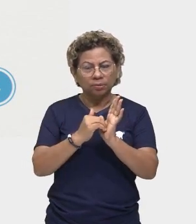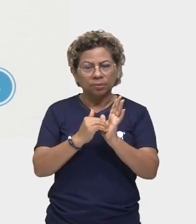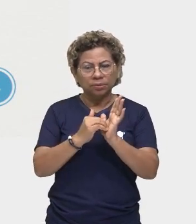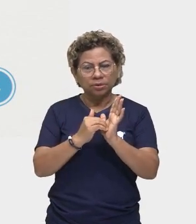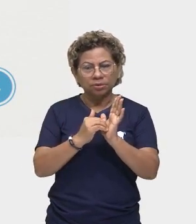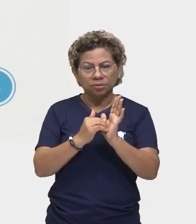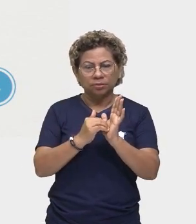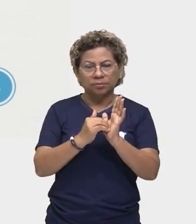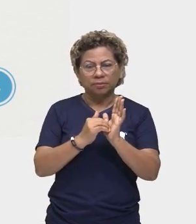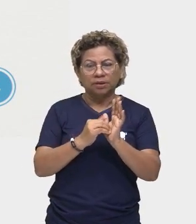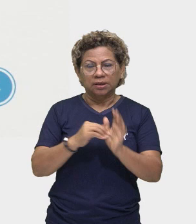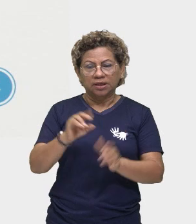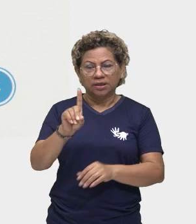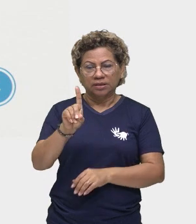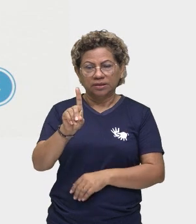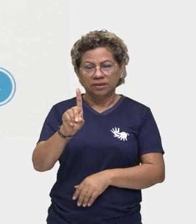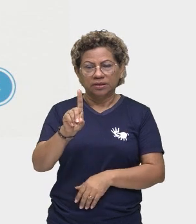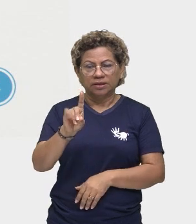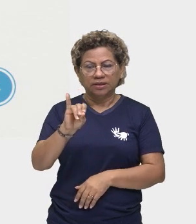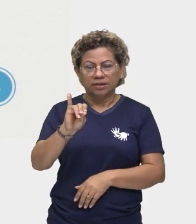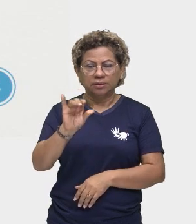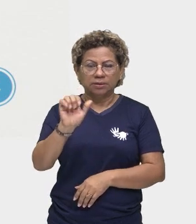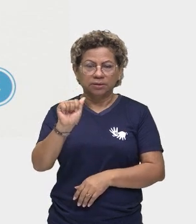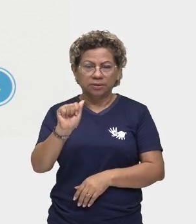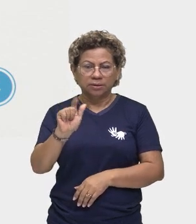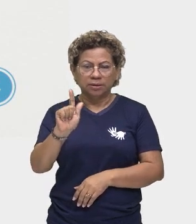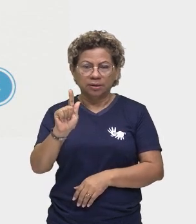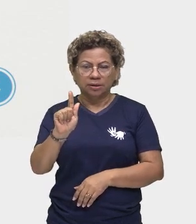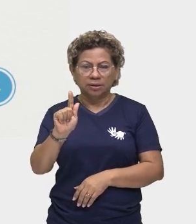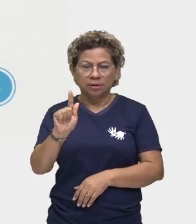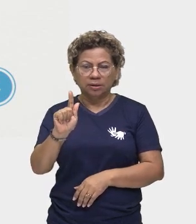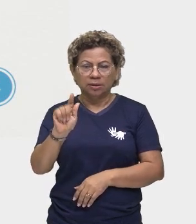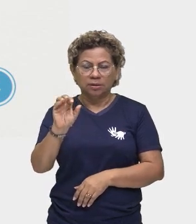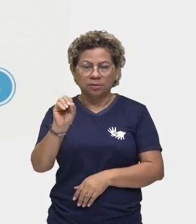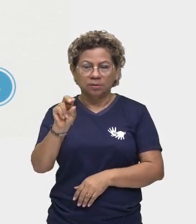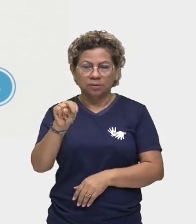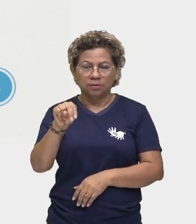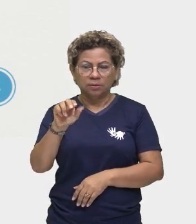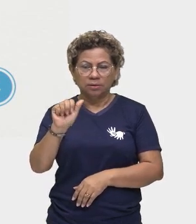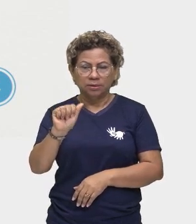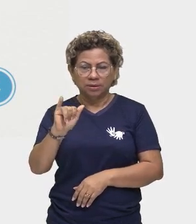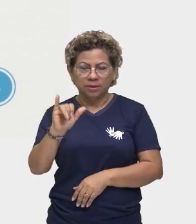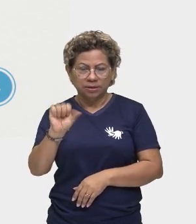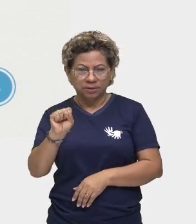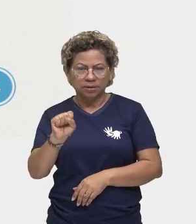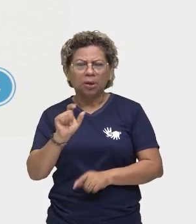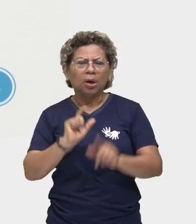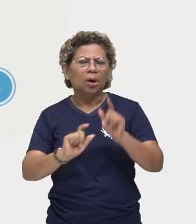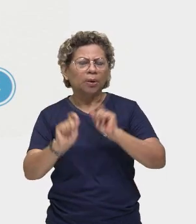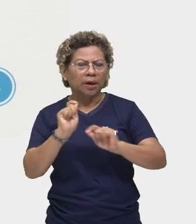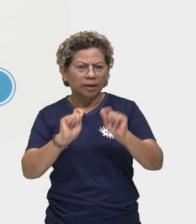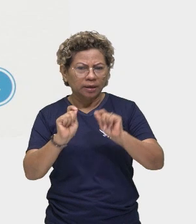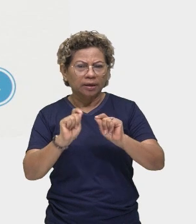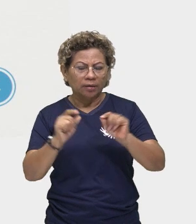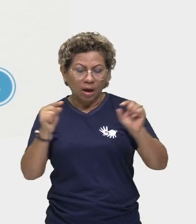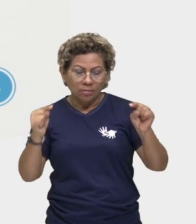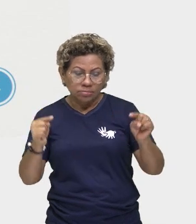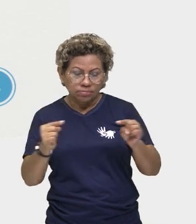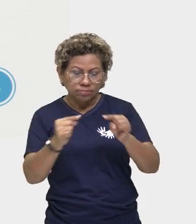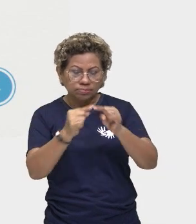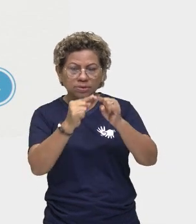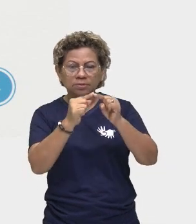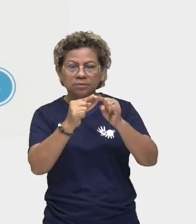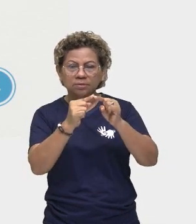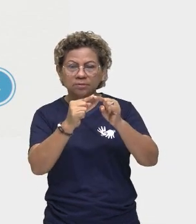nós temos aqui as nossas diagonais, né? As diagonais, né, são segmentos que saem de um vértice ou outro sem